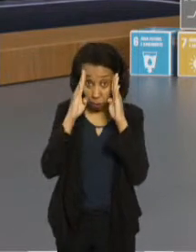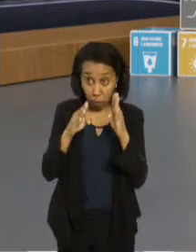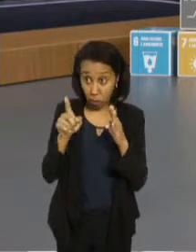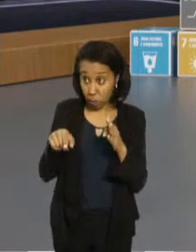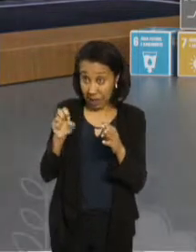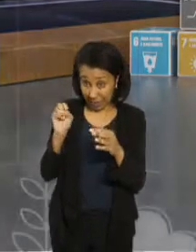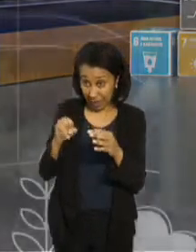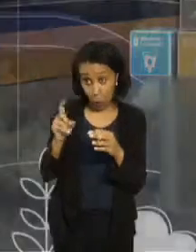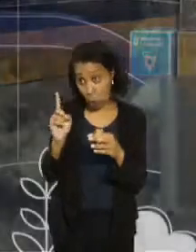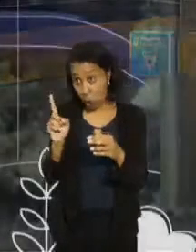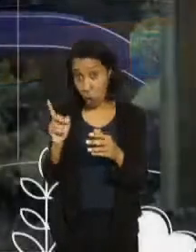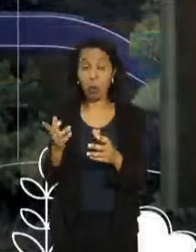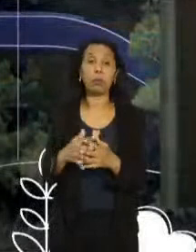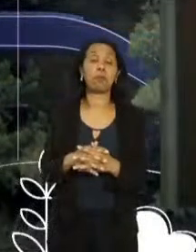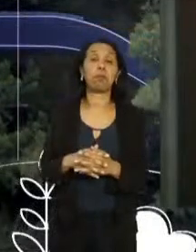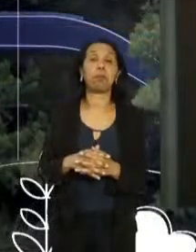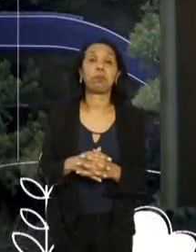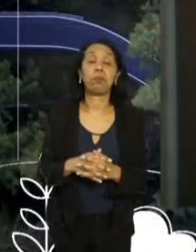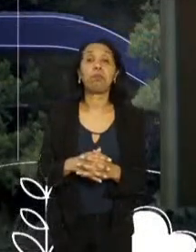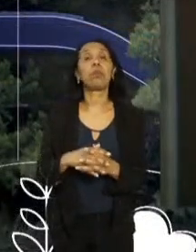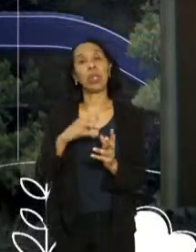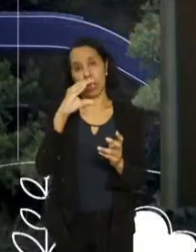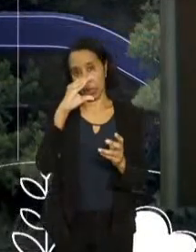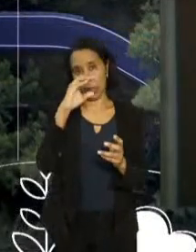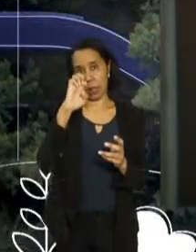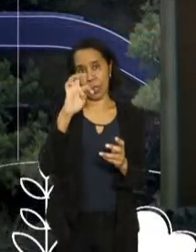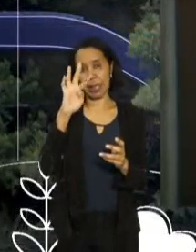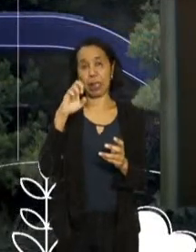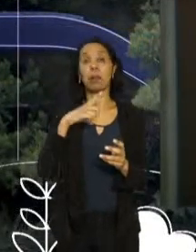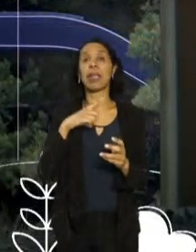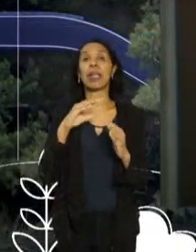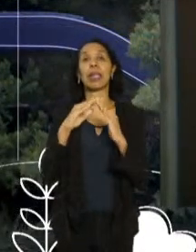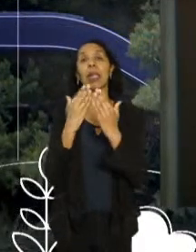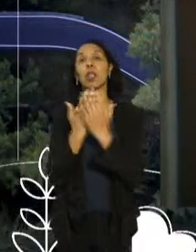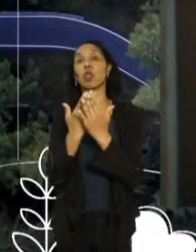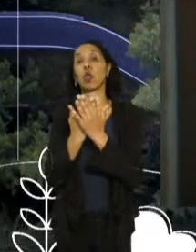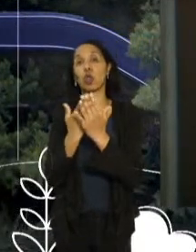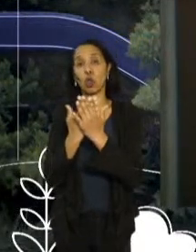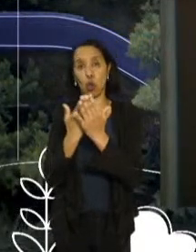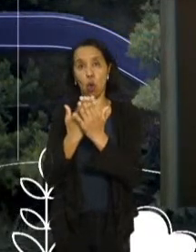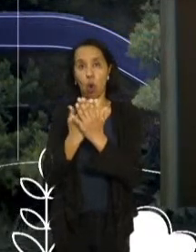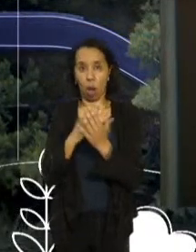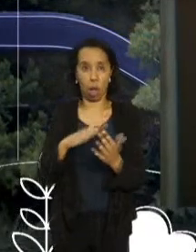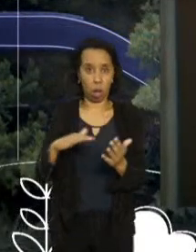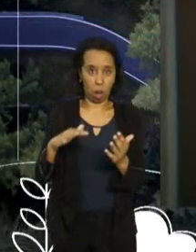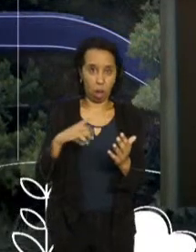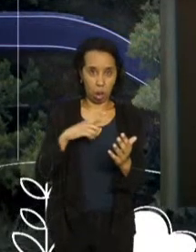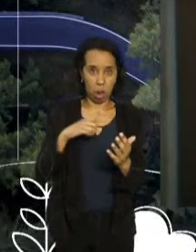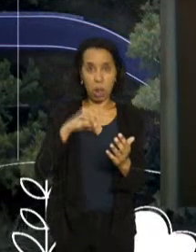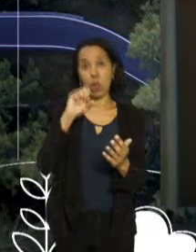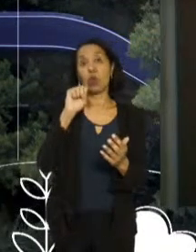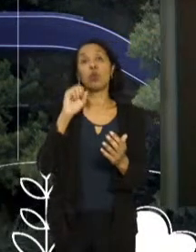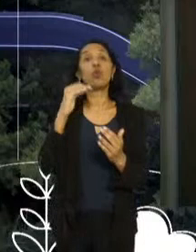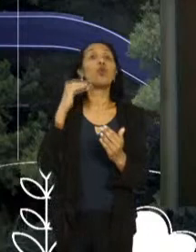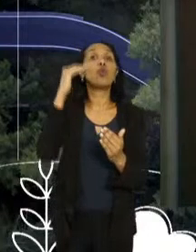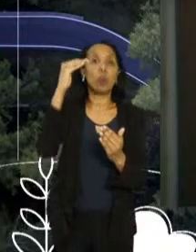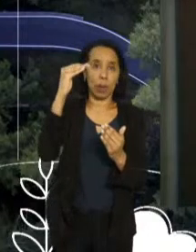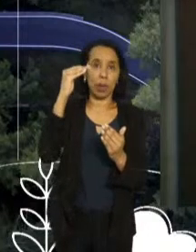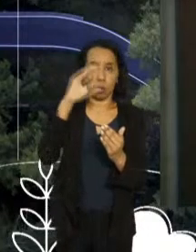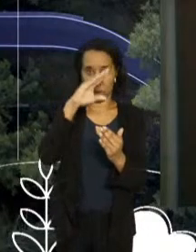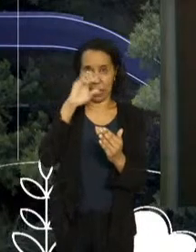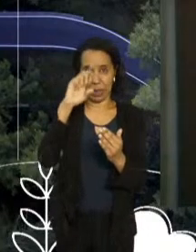frente? Então, a CETESB tem a escola superior da CETESB. Nós oferecemos uma série de cursos